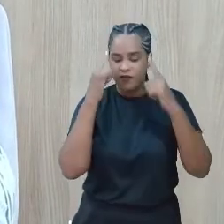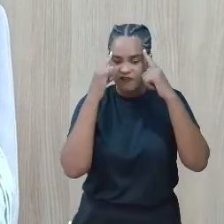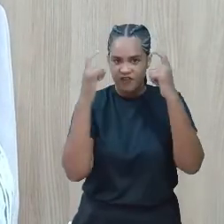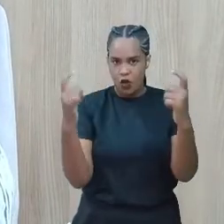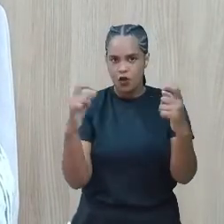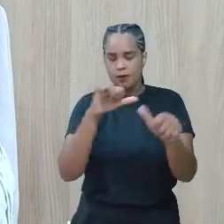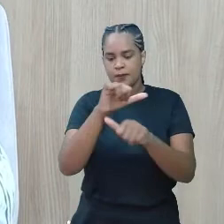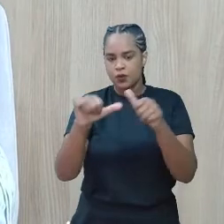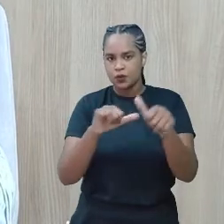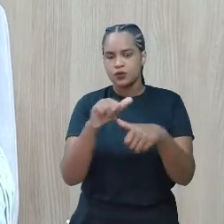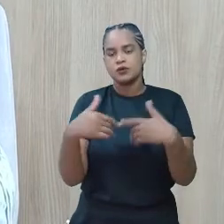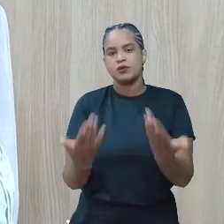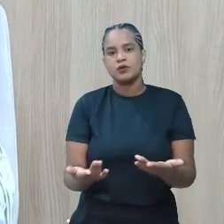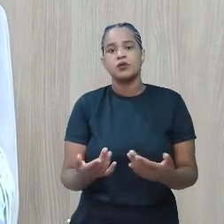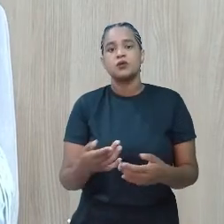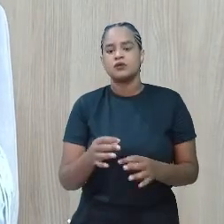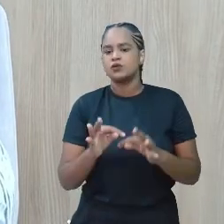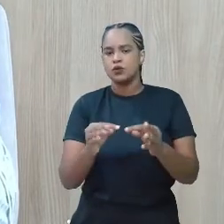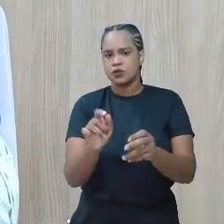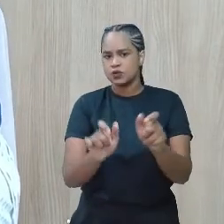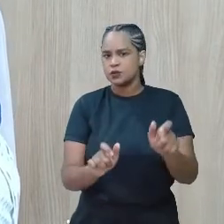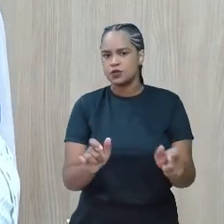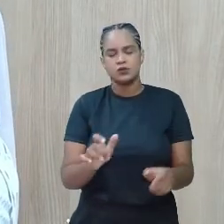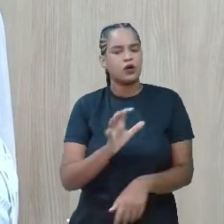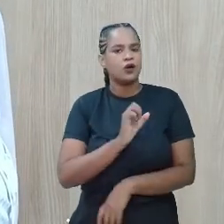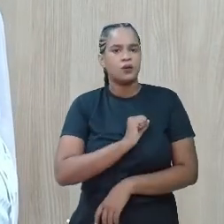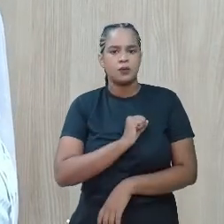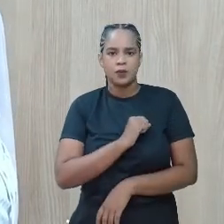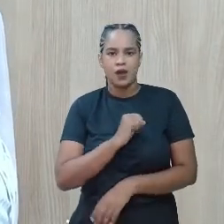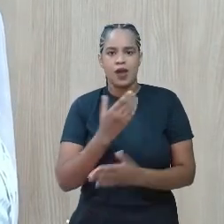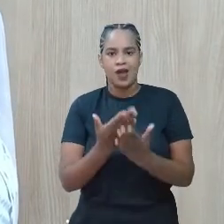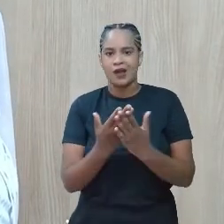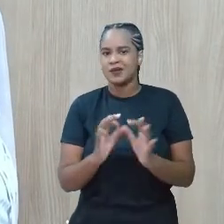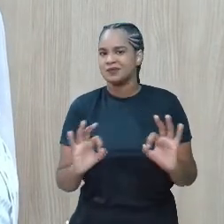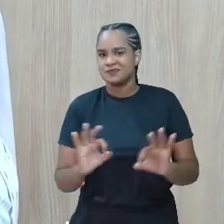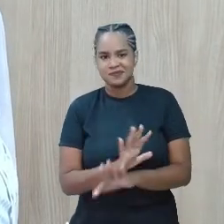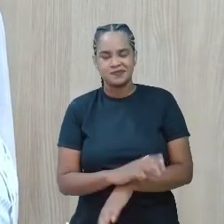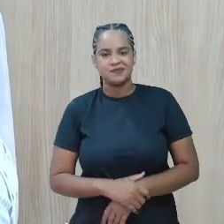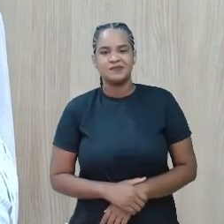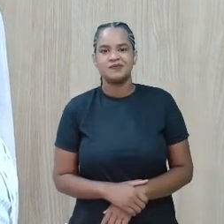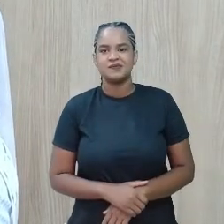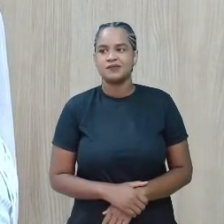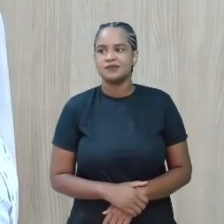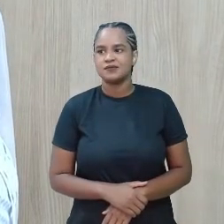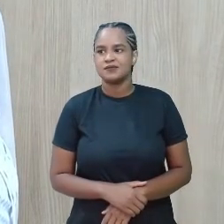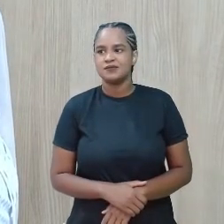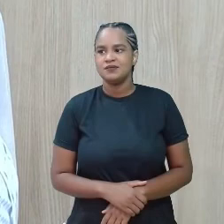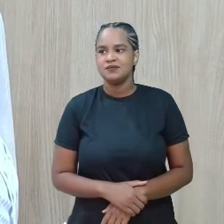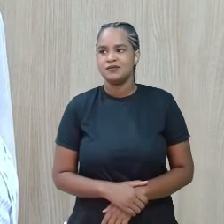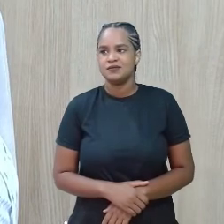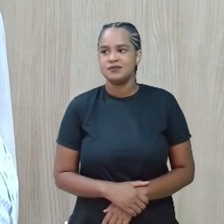violência. E no mais, todo mundo aqui está aqui achando a aula ótima e pronto. Excelente.